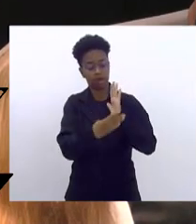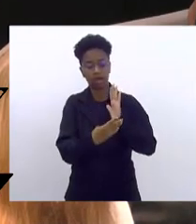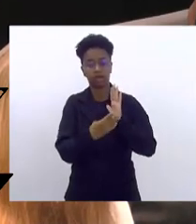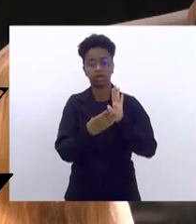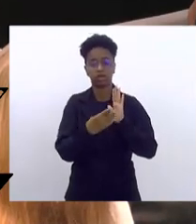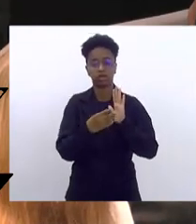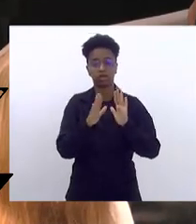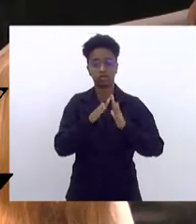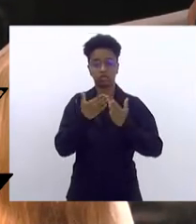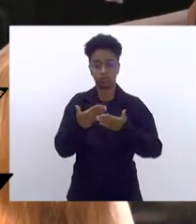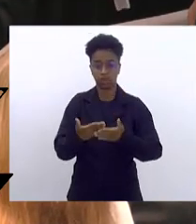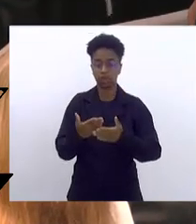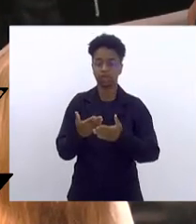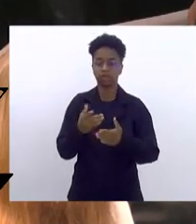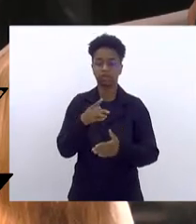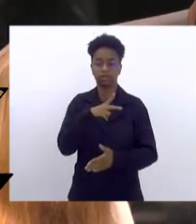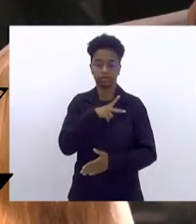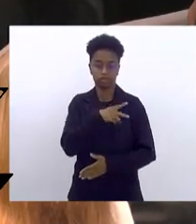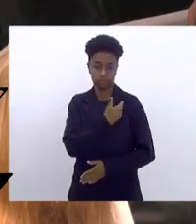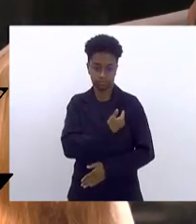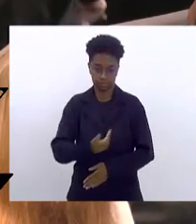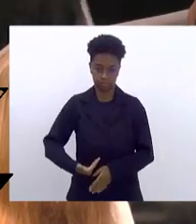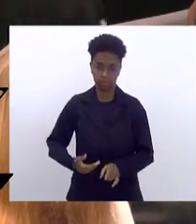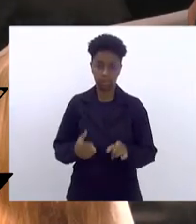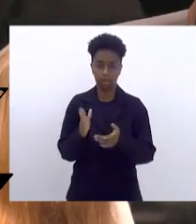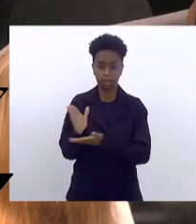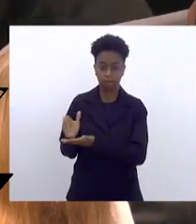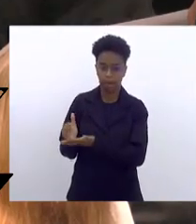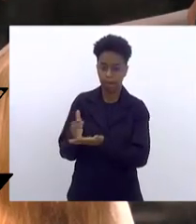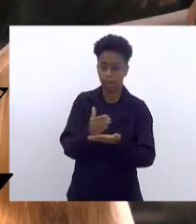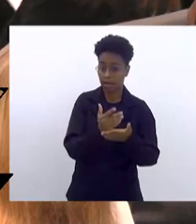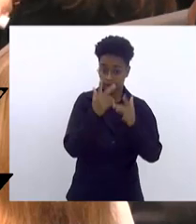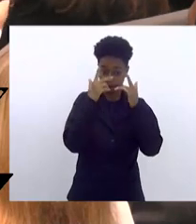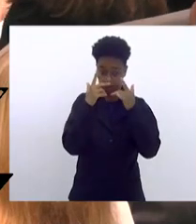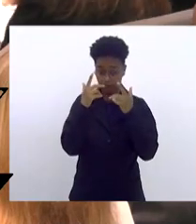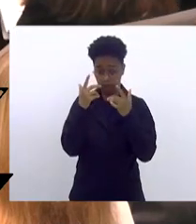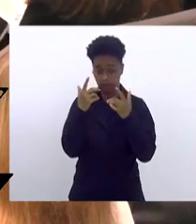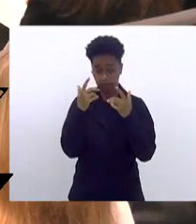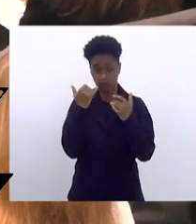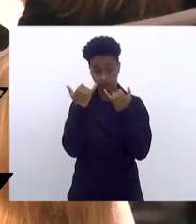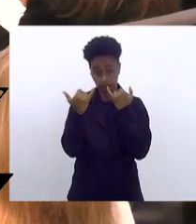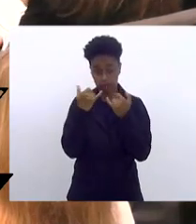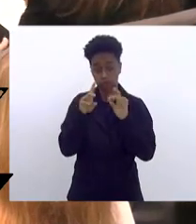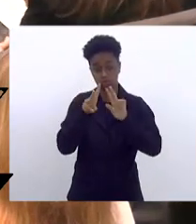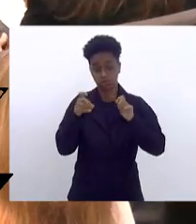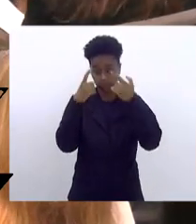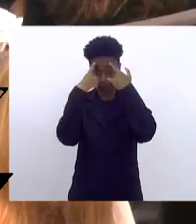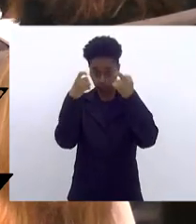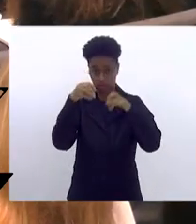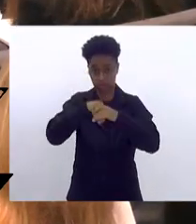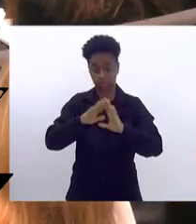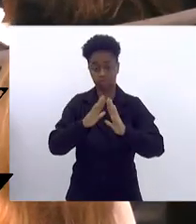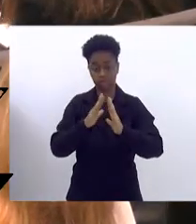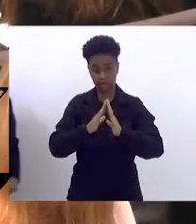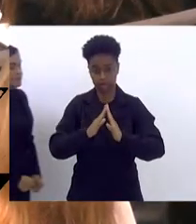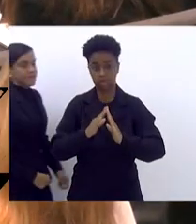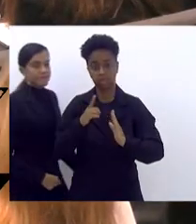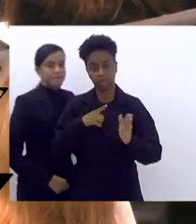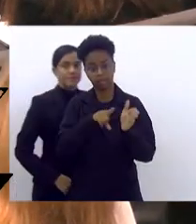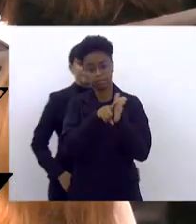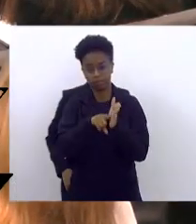de ensino público e privada a coleta de informações sobre violência doméstica e familiar quando a gente aqui nós temos vários pesquisadores